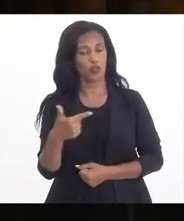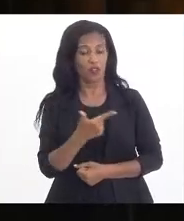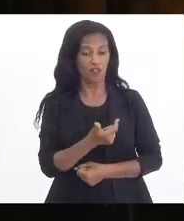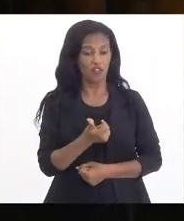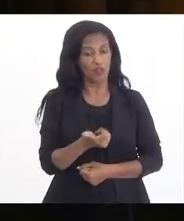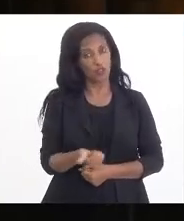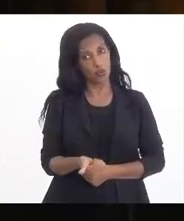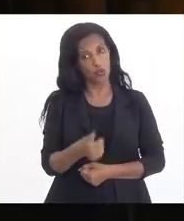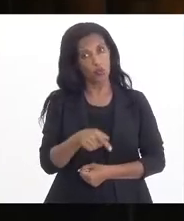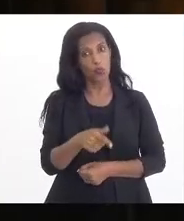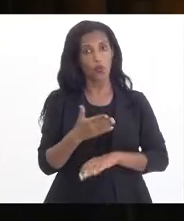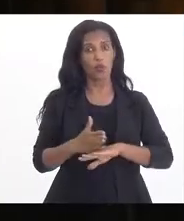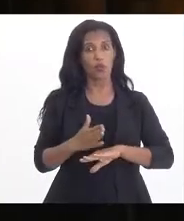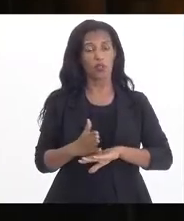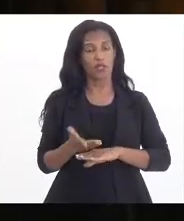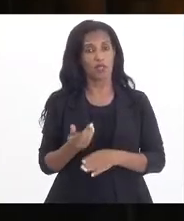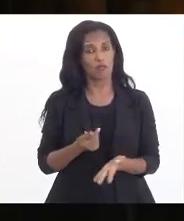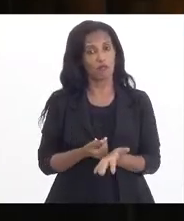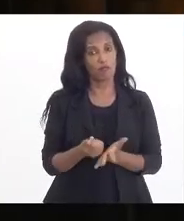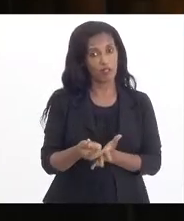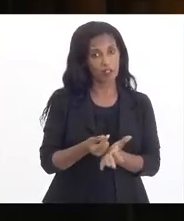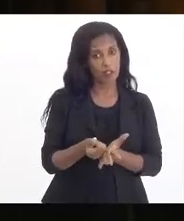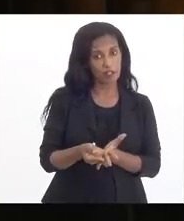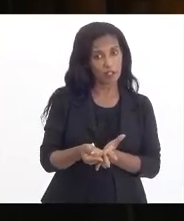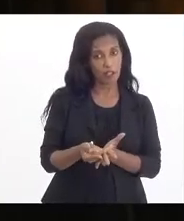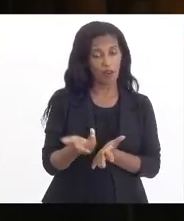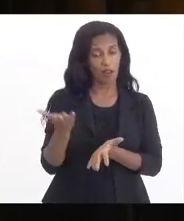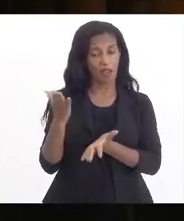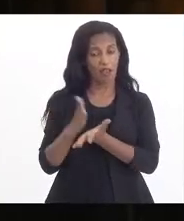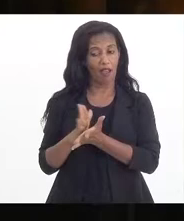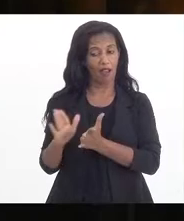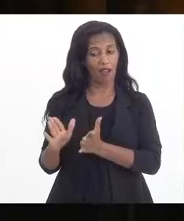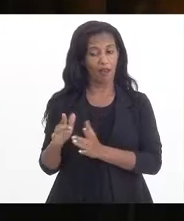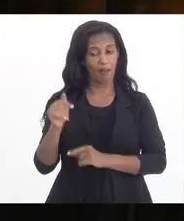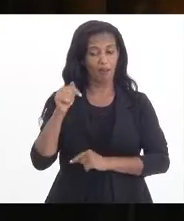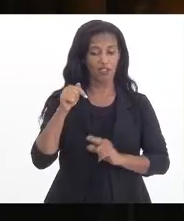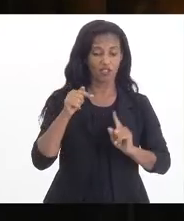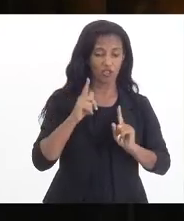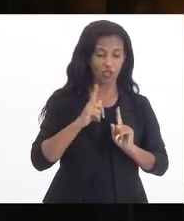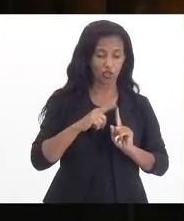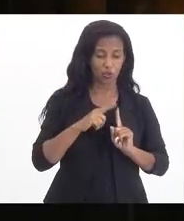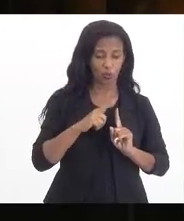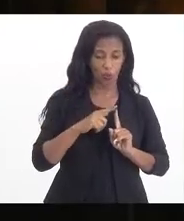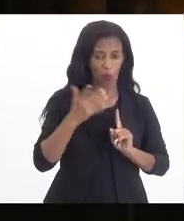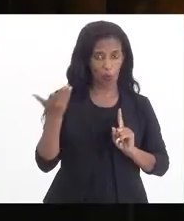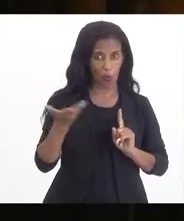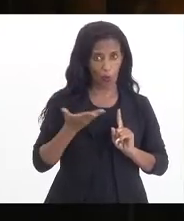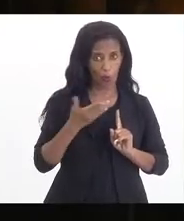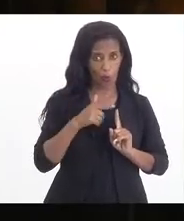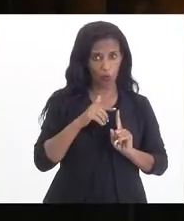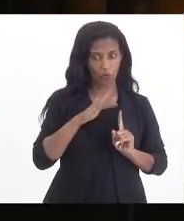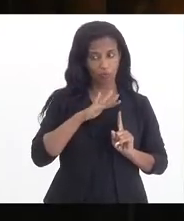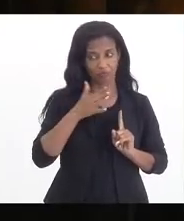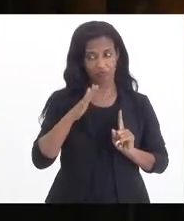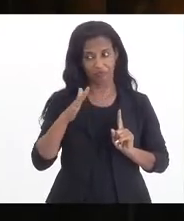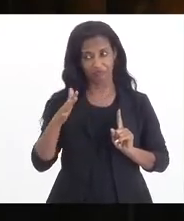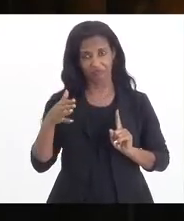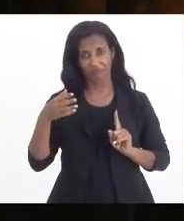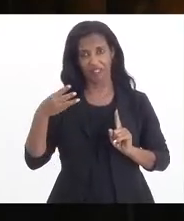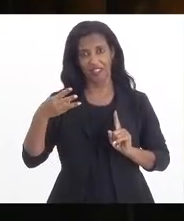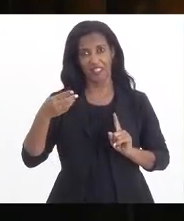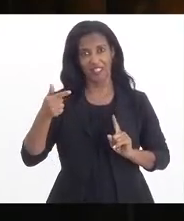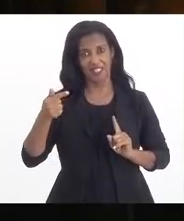2021, porque o exercício financeiro acaba daqui aproximadamente